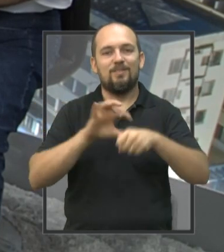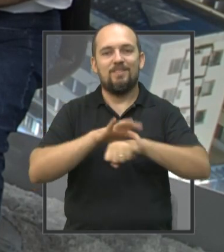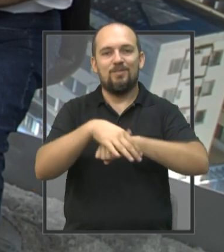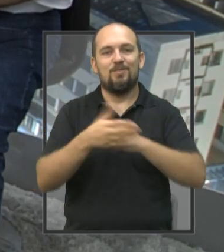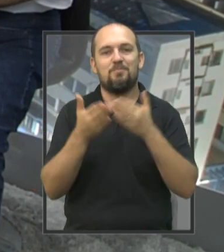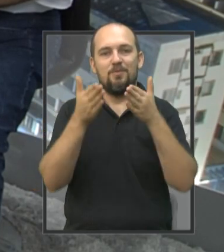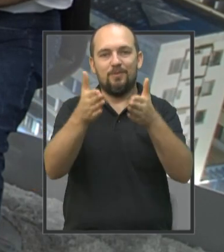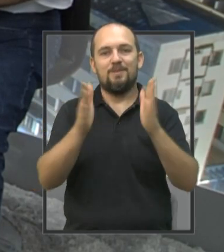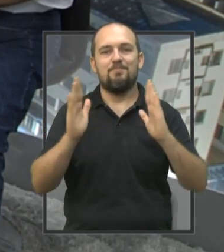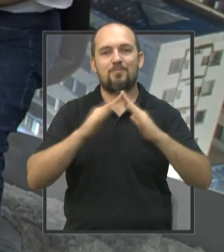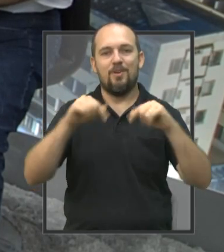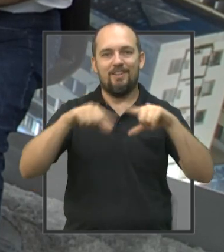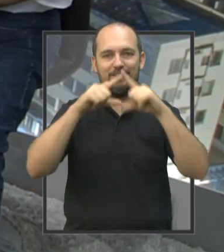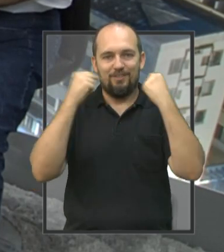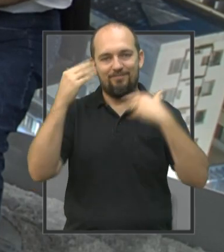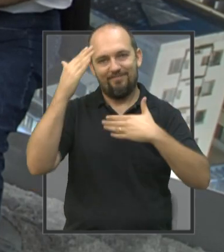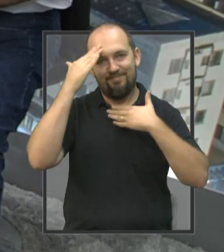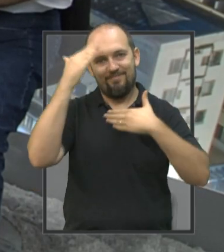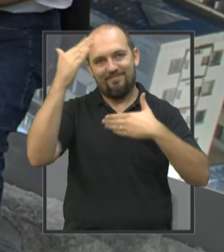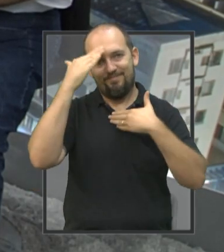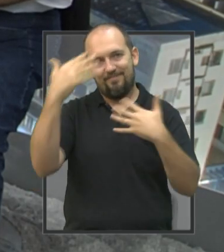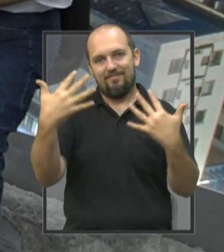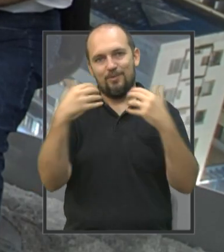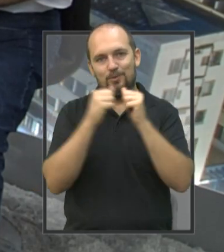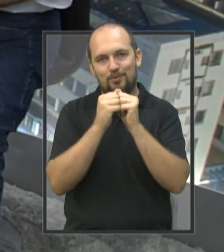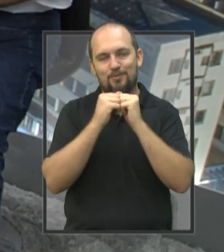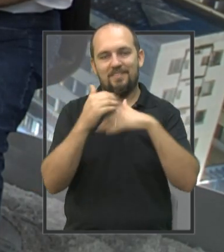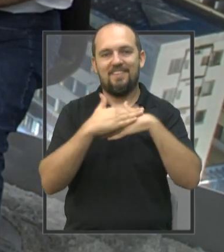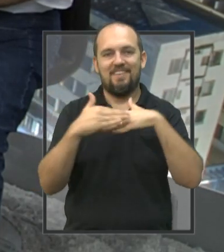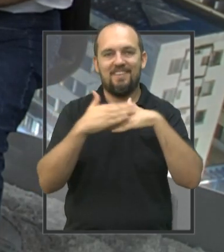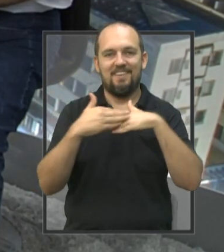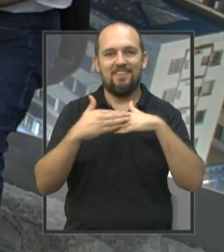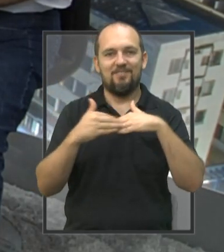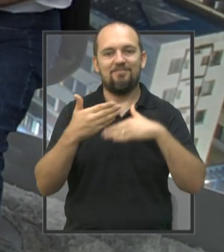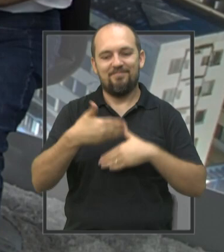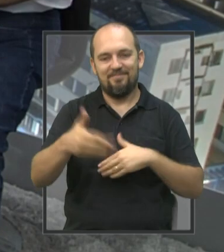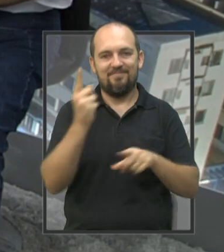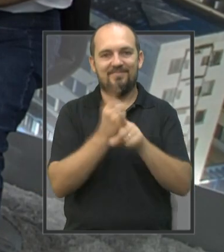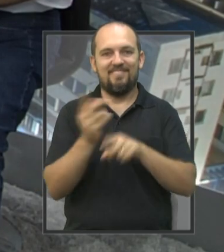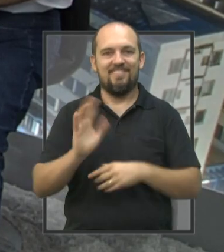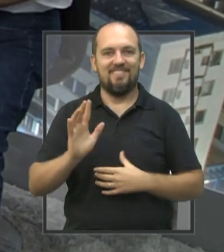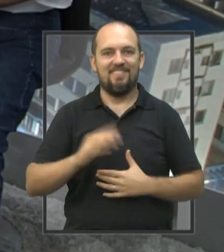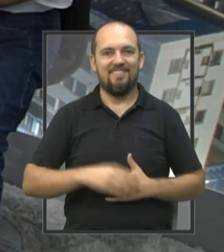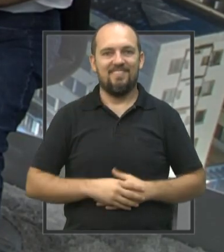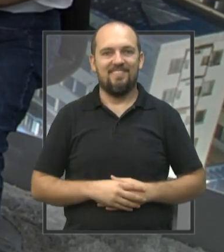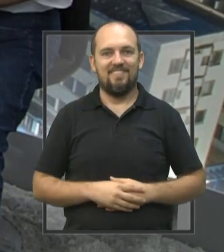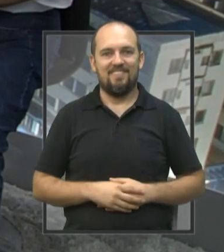você, morador de Jaú. Eu agradeço também a sua companhia, o carinho da sua audiência e até a próxima.